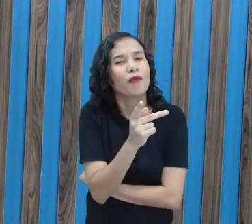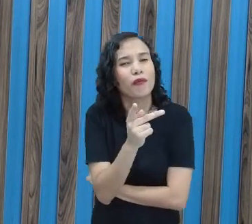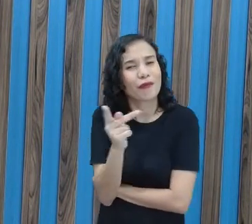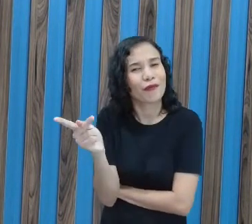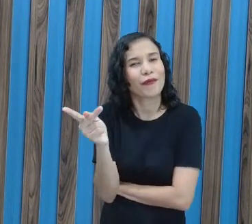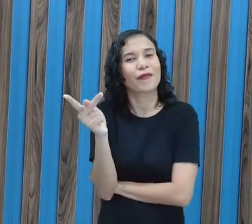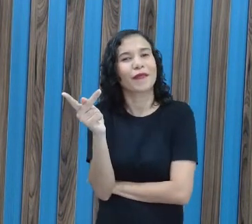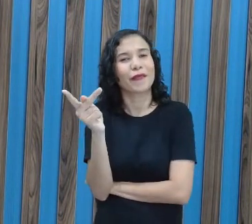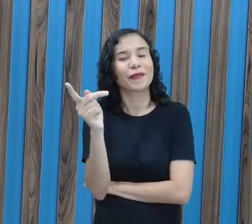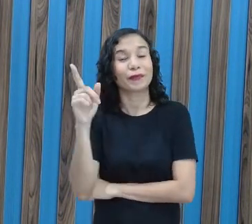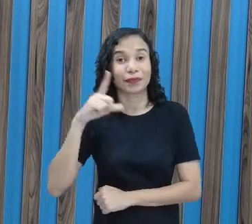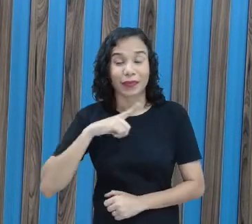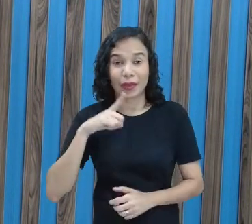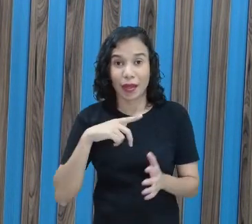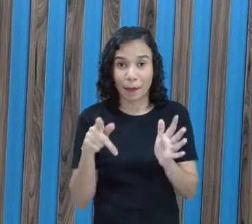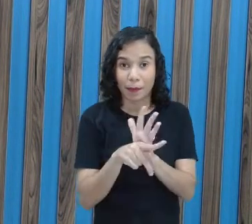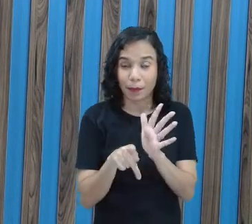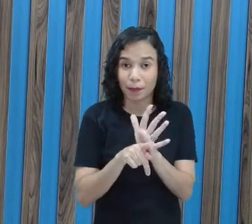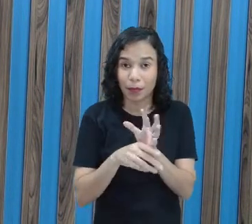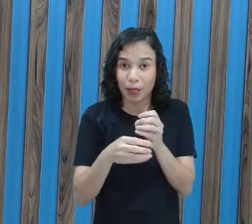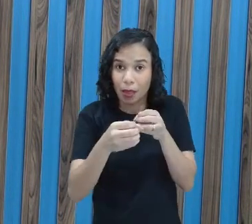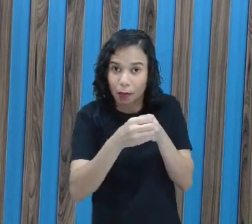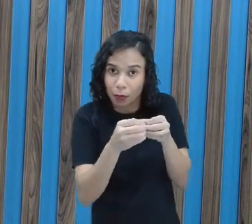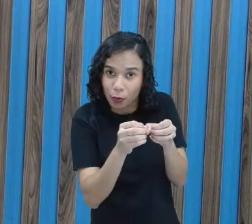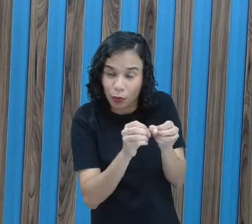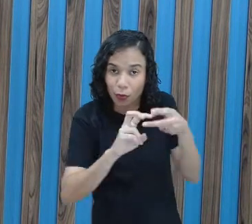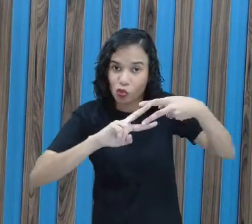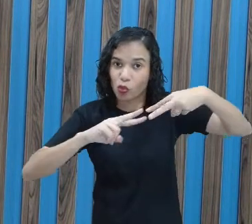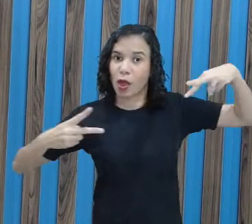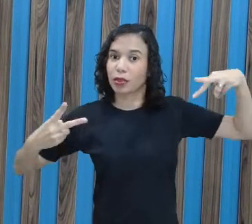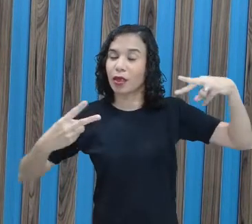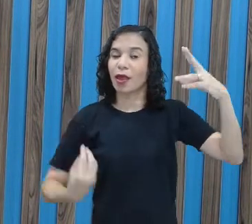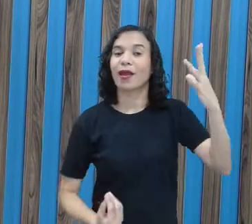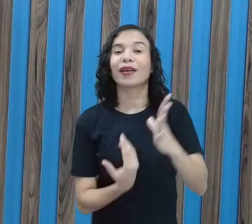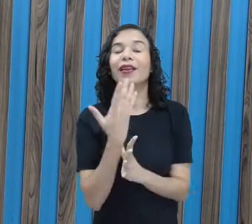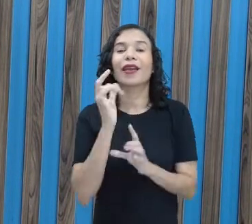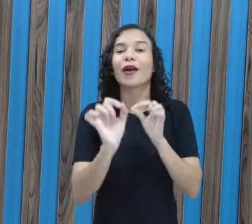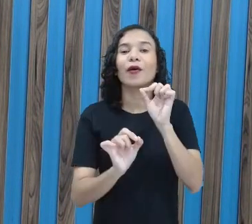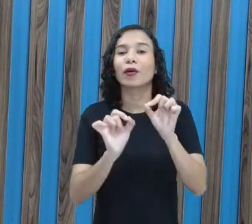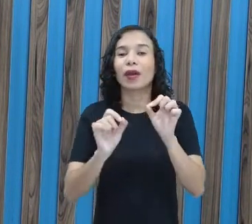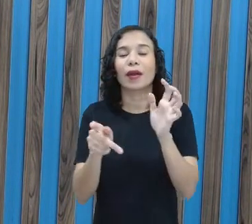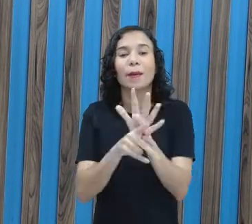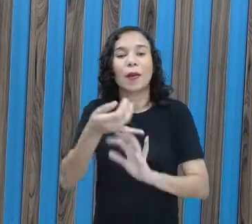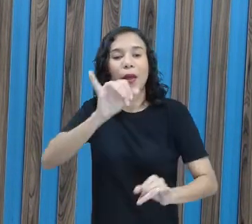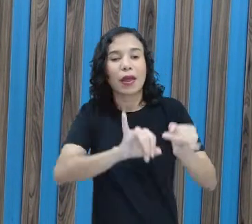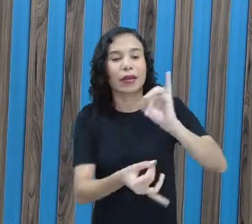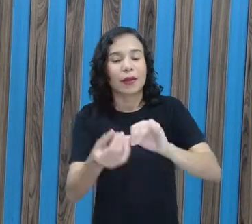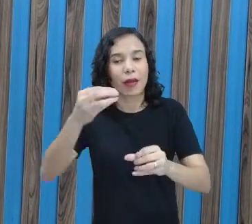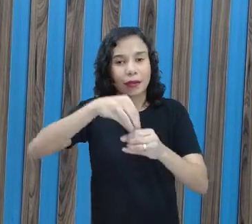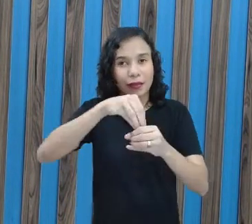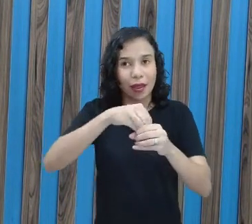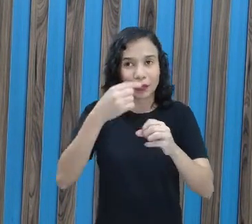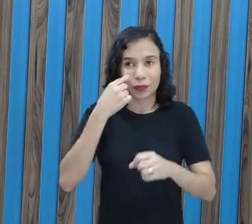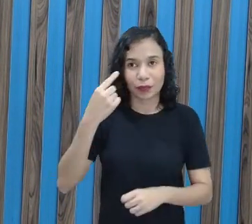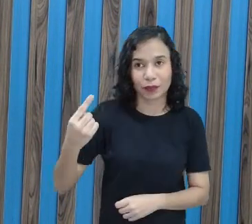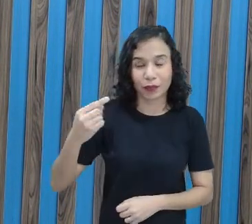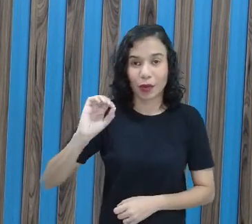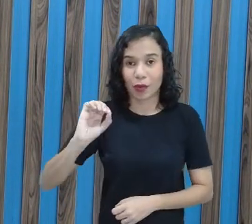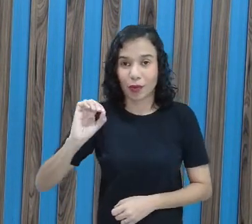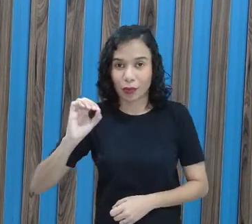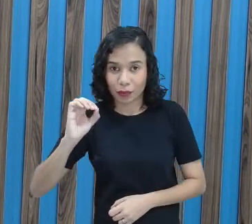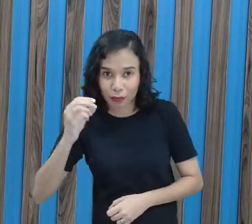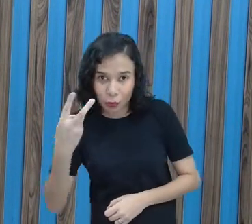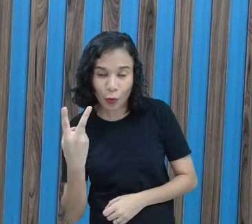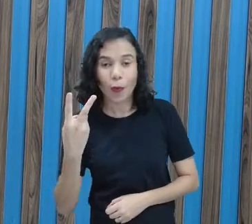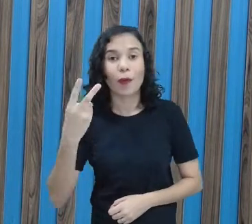que os átomos de DNA, eles são formados por quê? Pelos elementos químicos. Então, a gente vê aqui, ó,